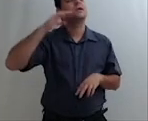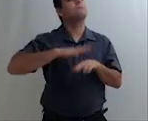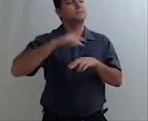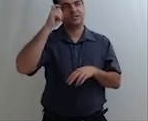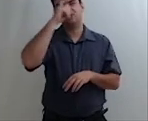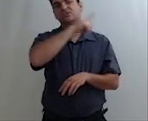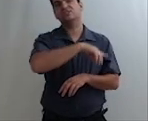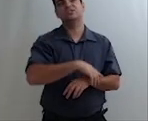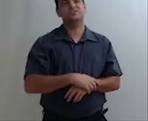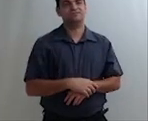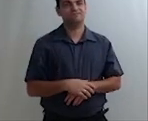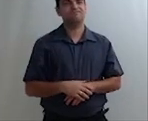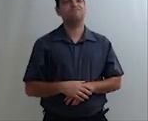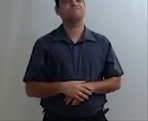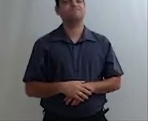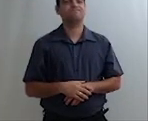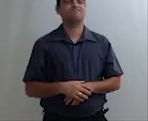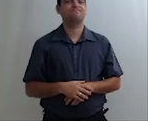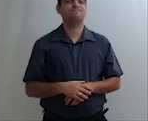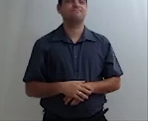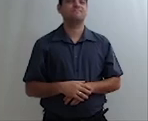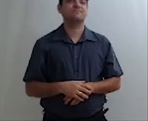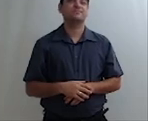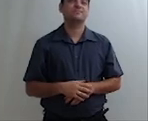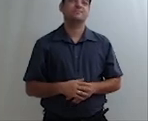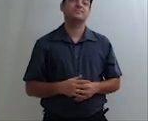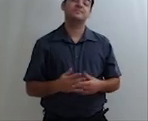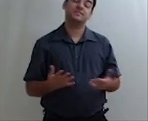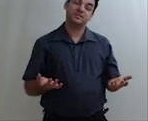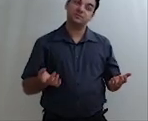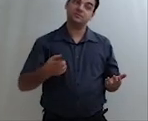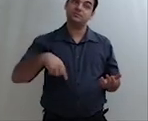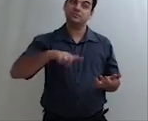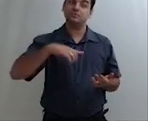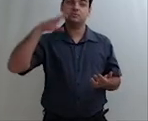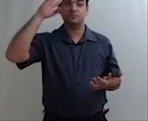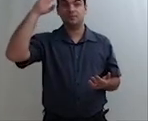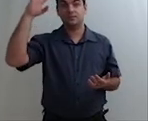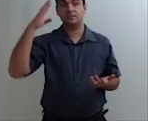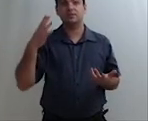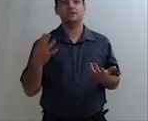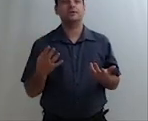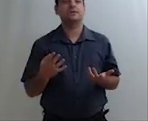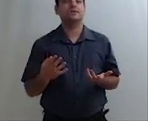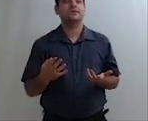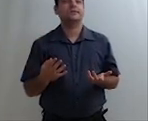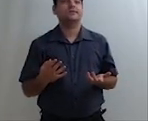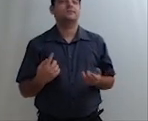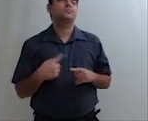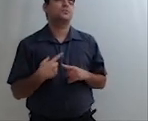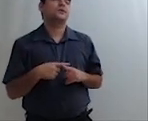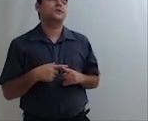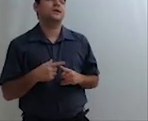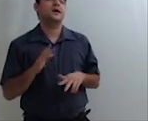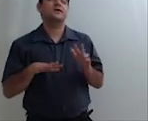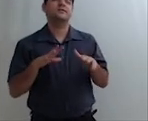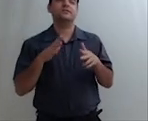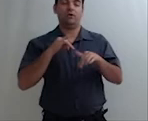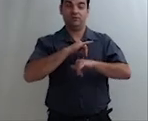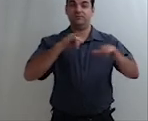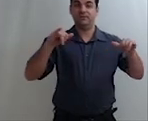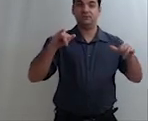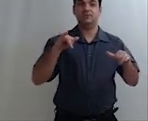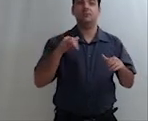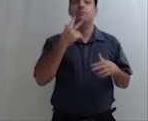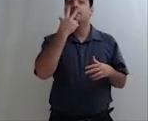flexível e vejam que interessante vossas excelências eh eu eu gosto sempre de me referir ao trabalho de